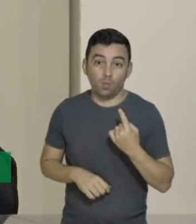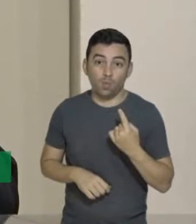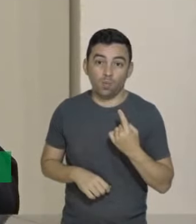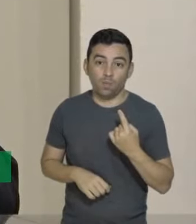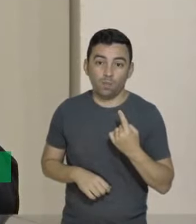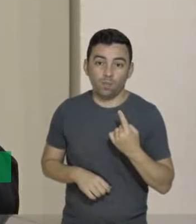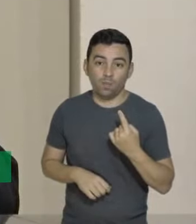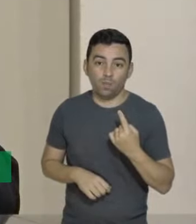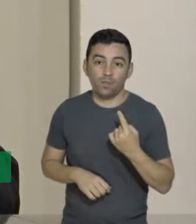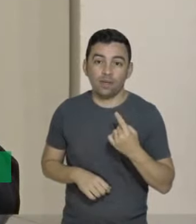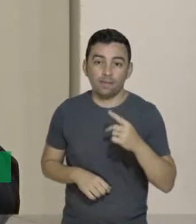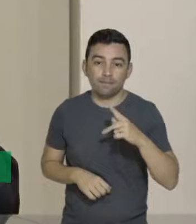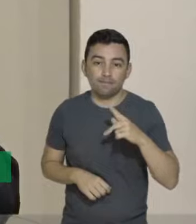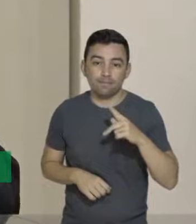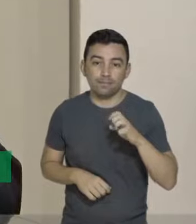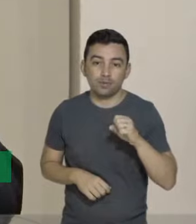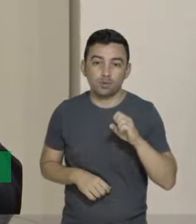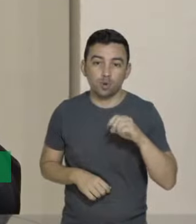ao PSOL.